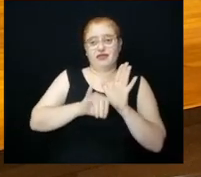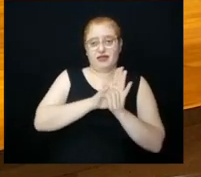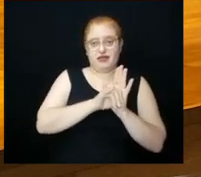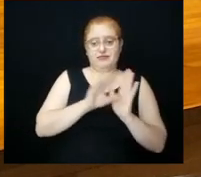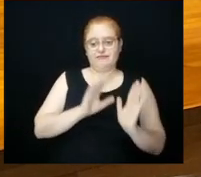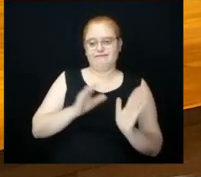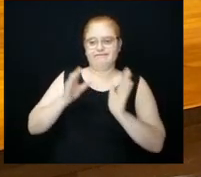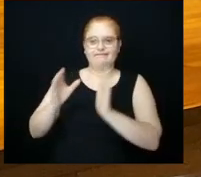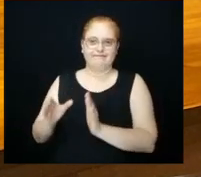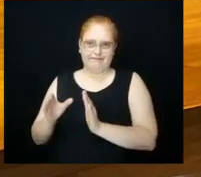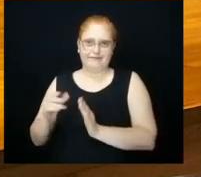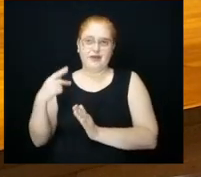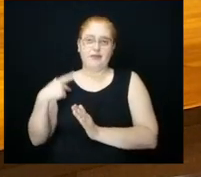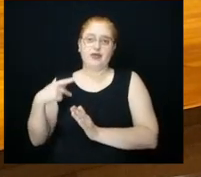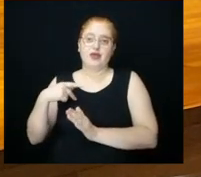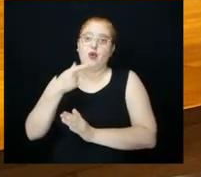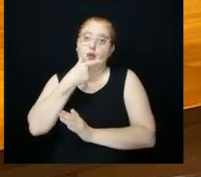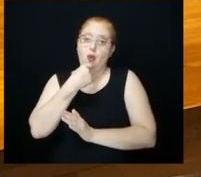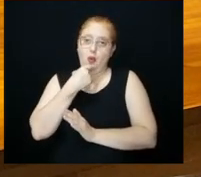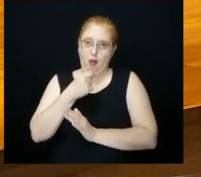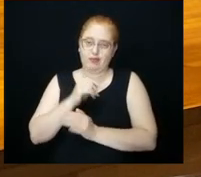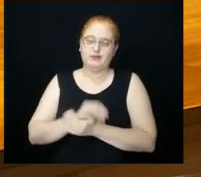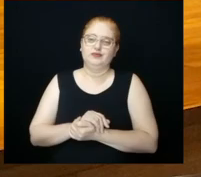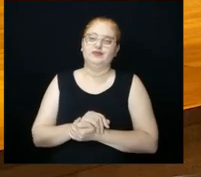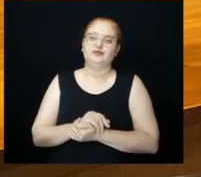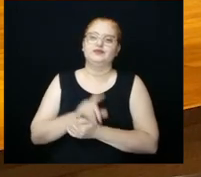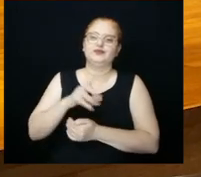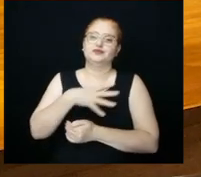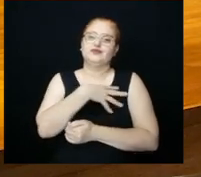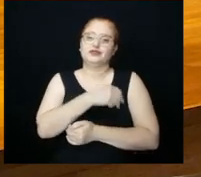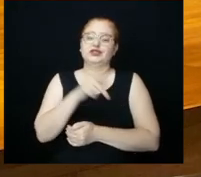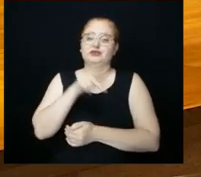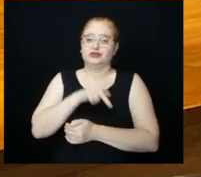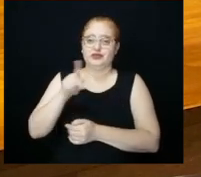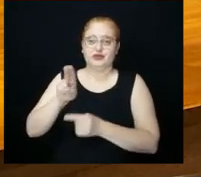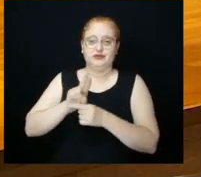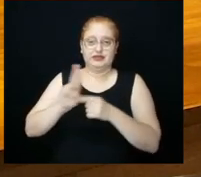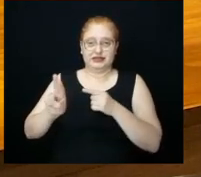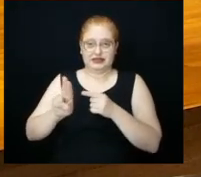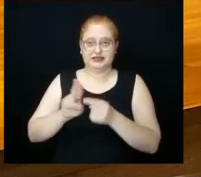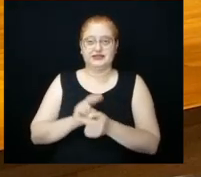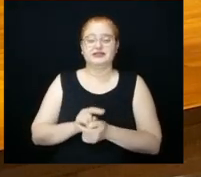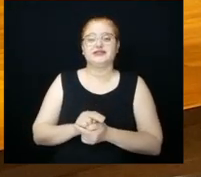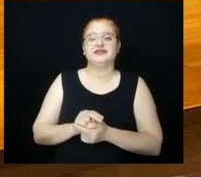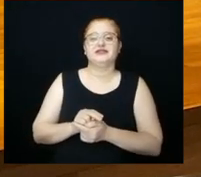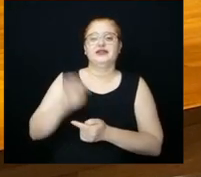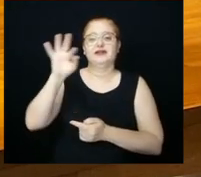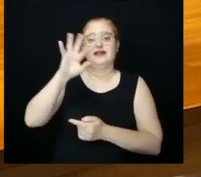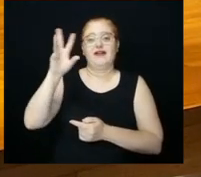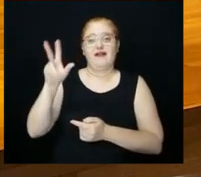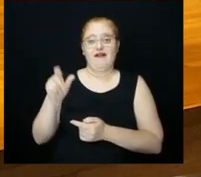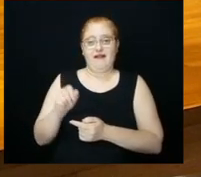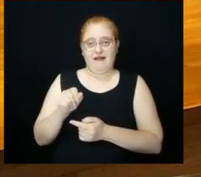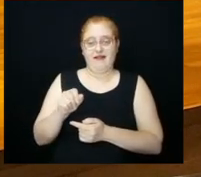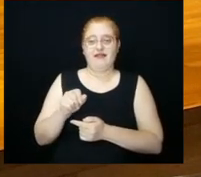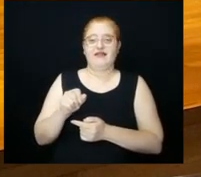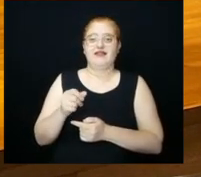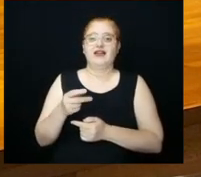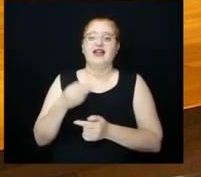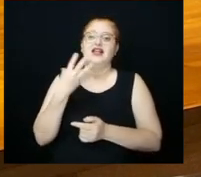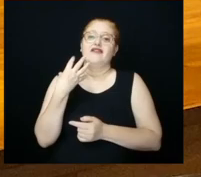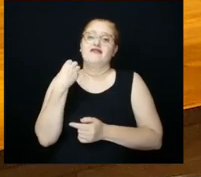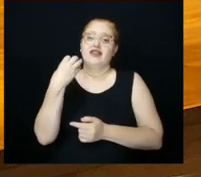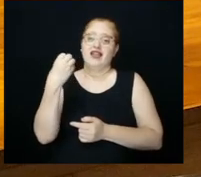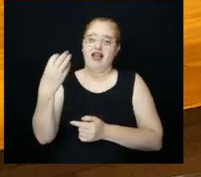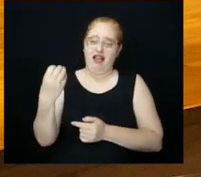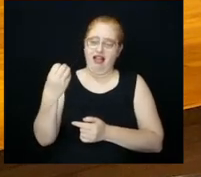o Obinze, né, o personagem, ele é um filho de uma professora universitária na Nigéria. Ele vai para a Inglaterra e depois